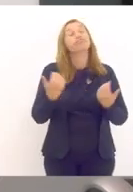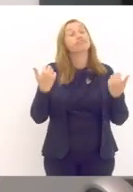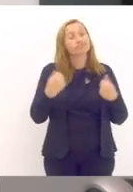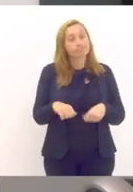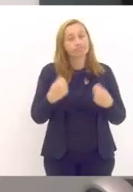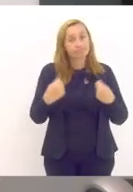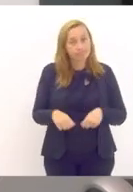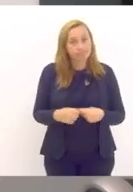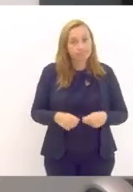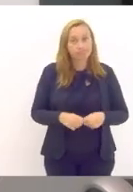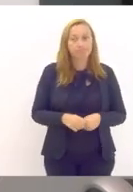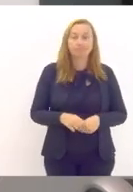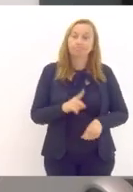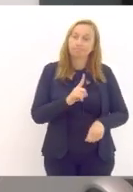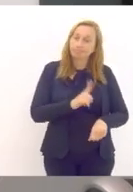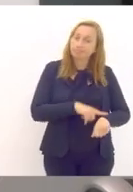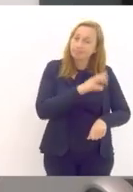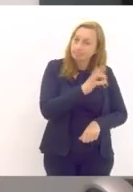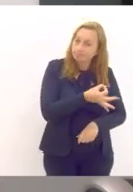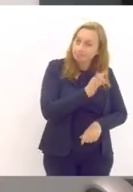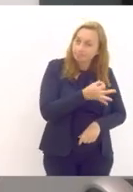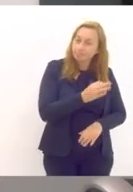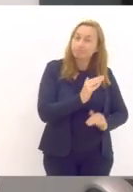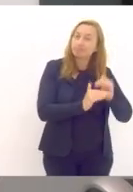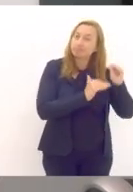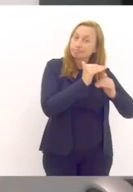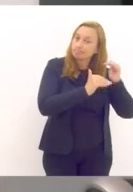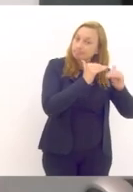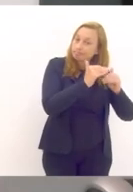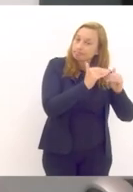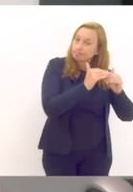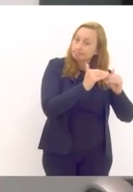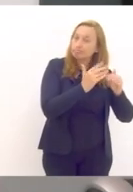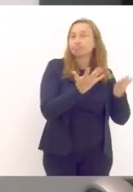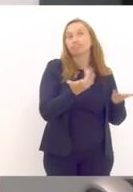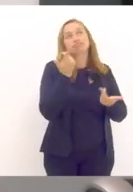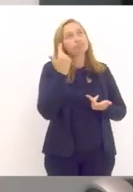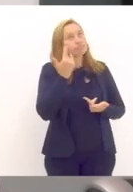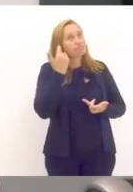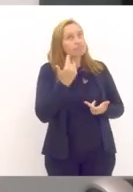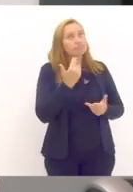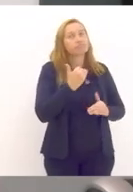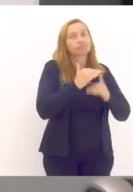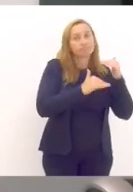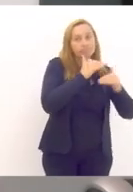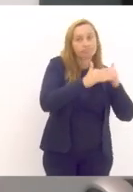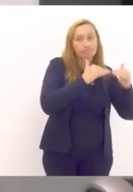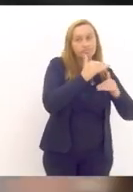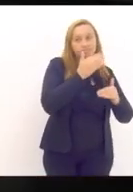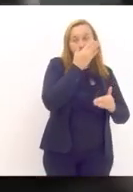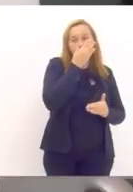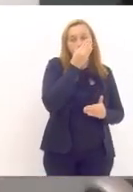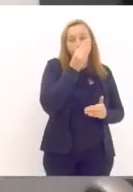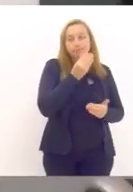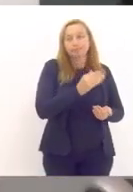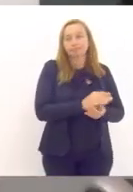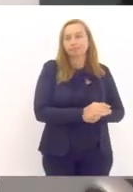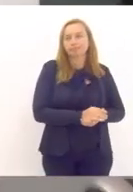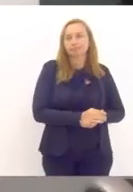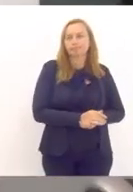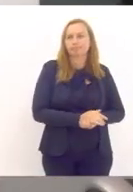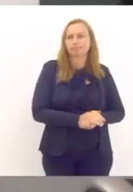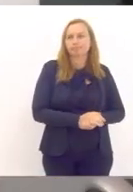preciso que, ao mesmo tempo que se tenha uma posição desenvolvimentista, porque, normalmente, os desenvolvimentistas são tidos